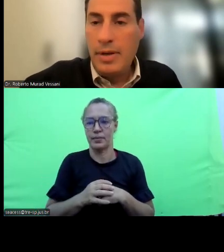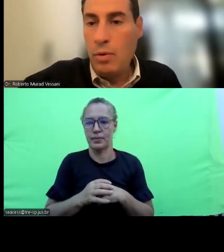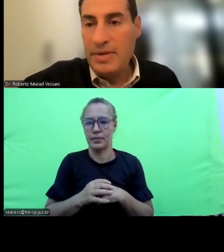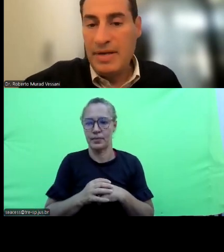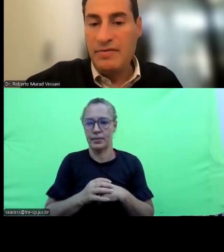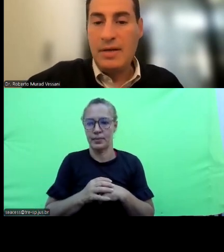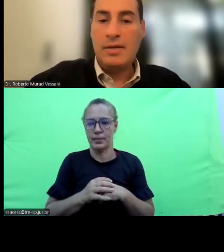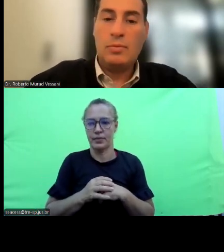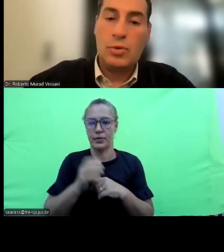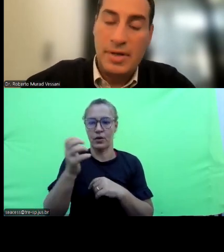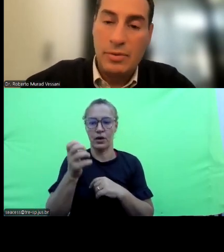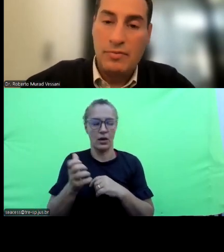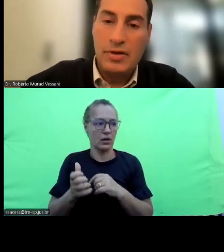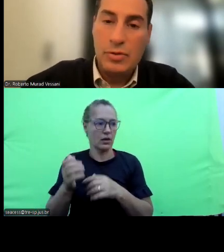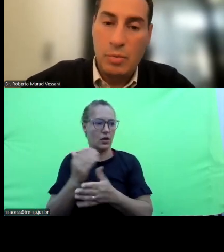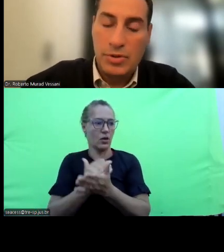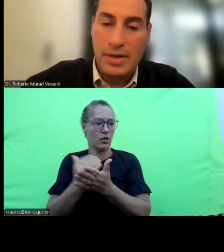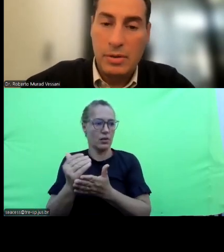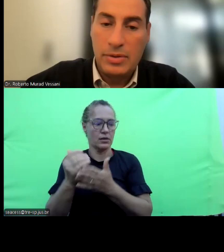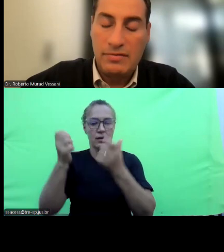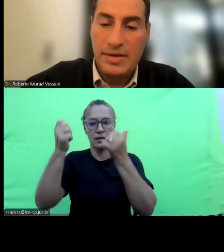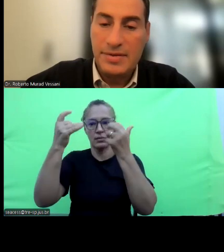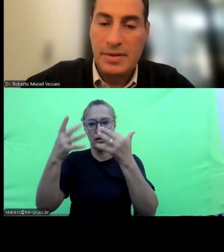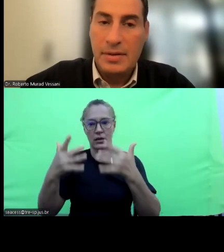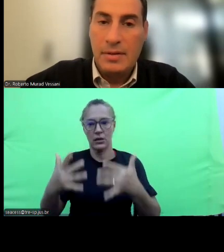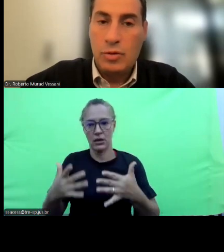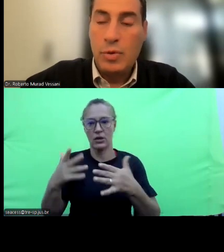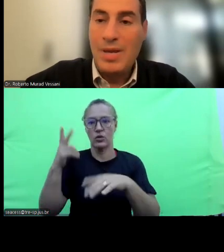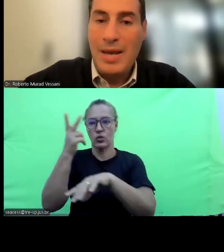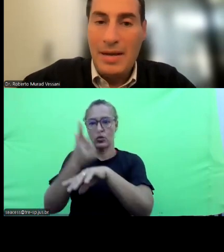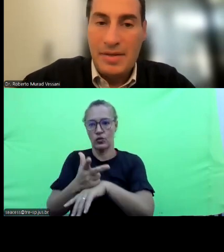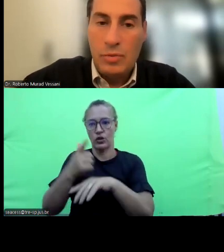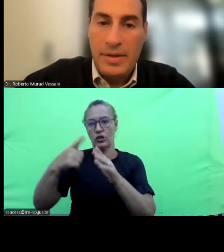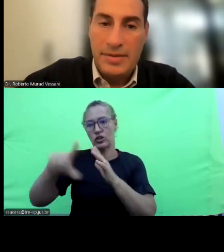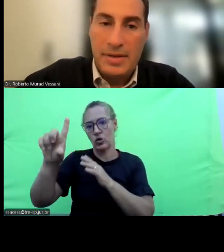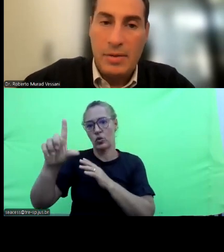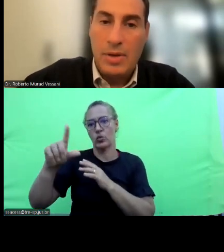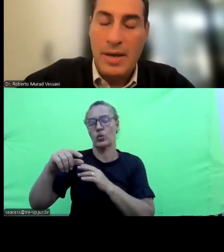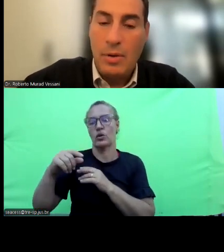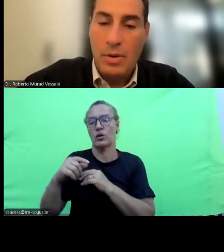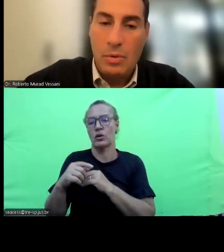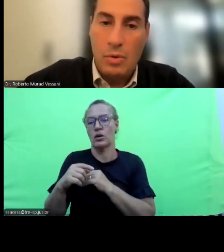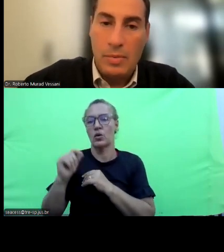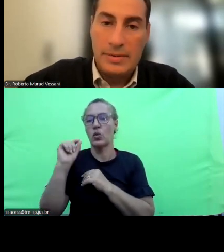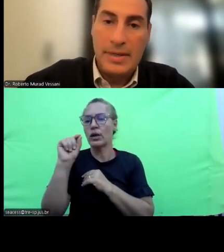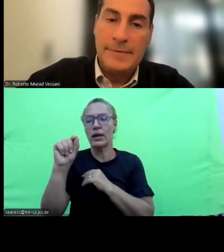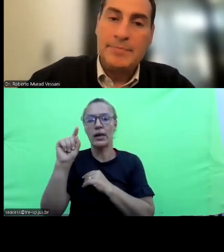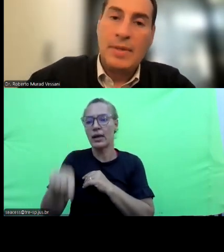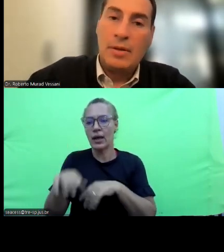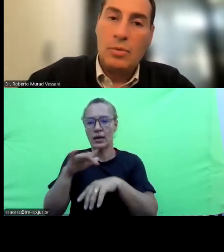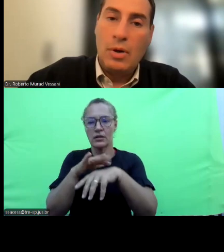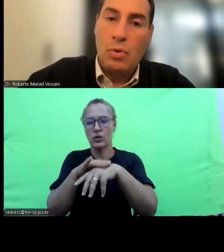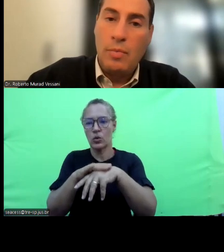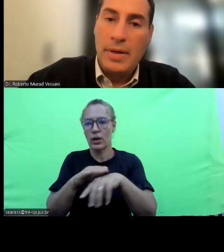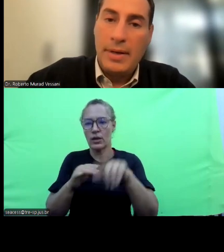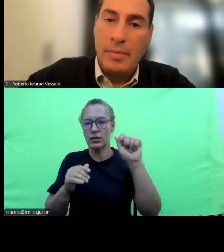Eu queria começar falando de um vídeo que eu mostrei da outra vez sobre o que é essa doença, né? O que é o glaucoma, né?